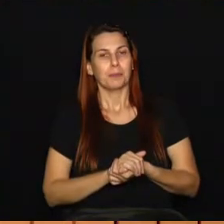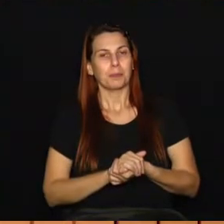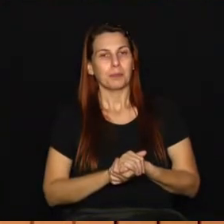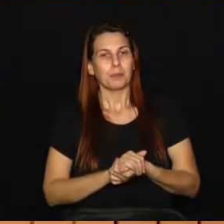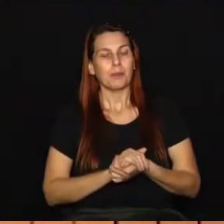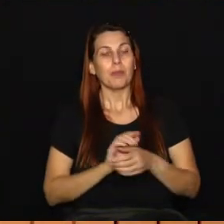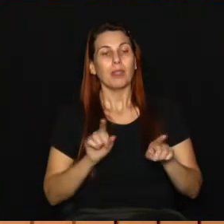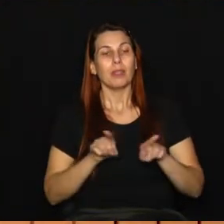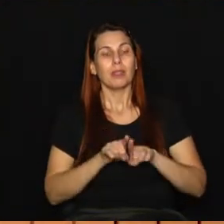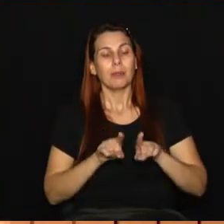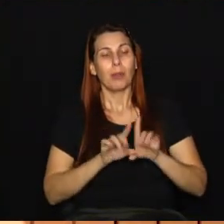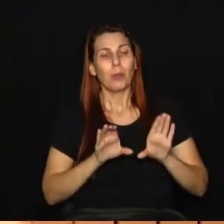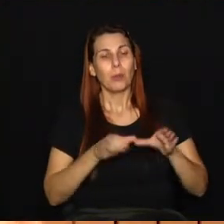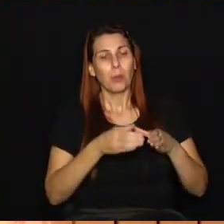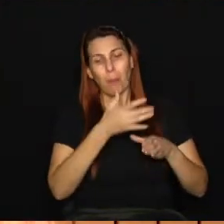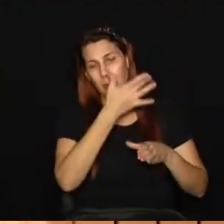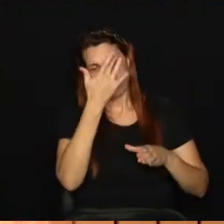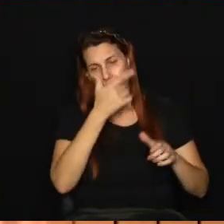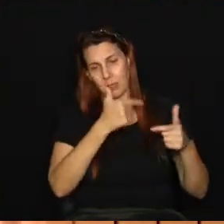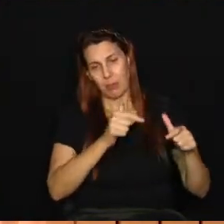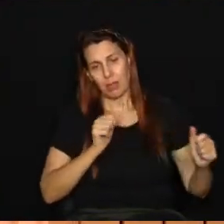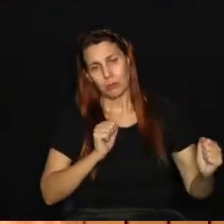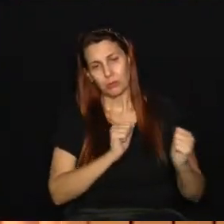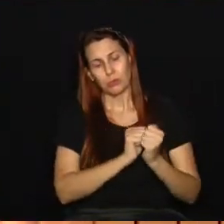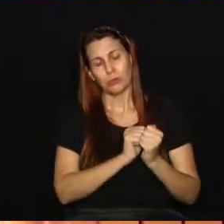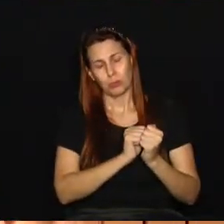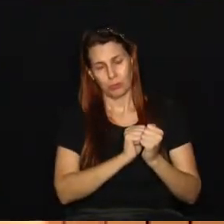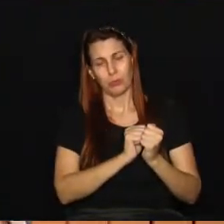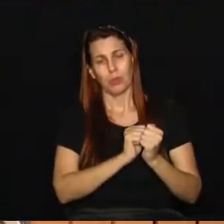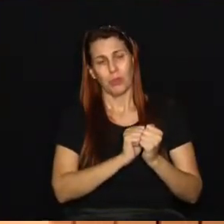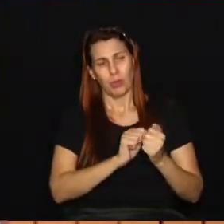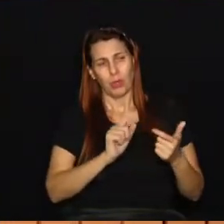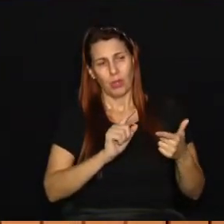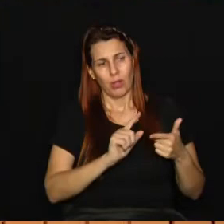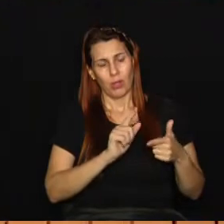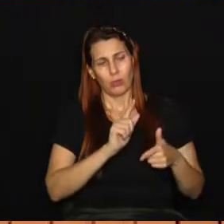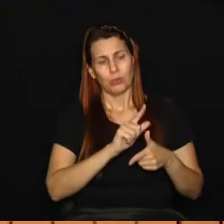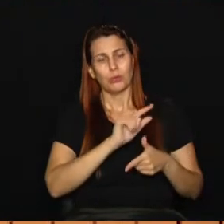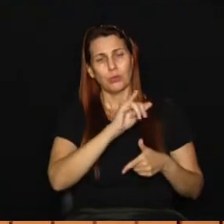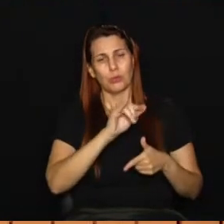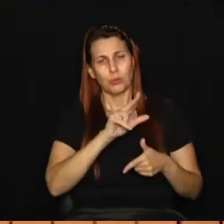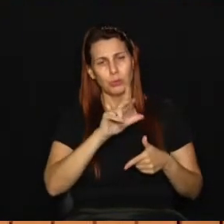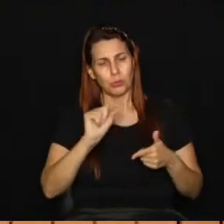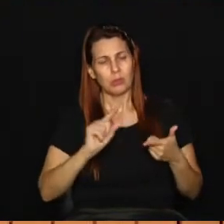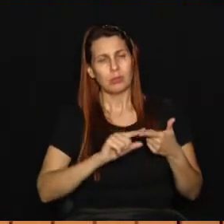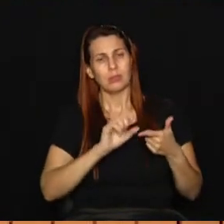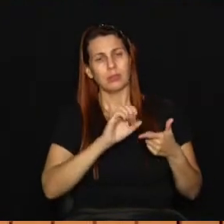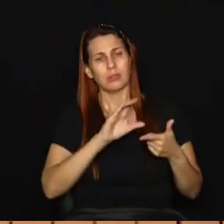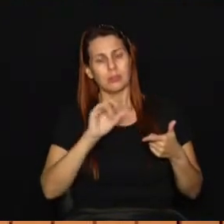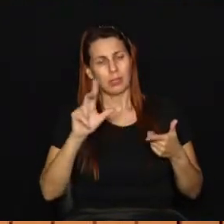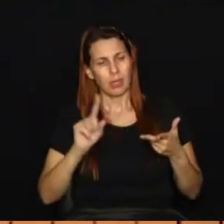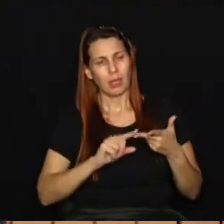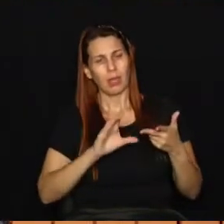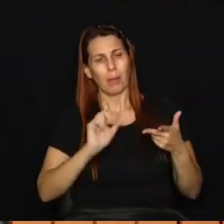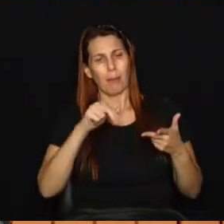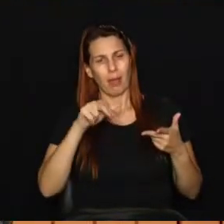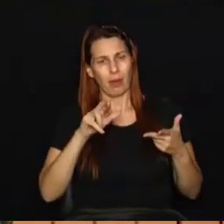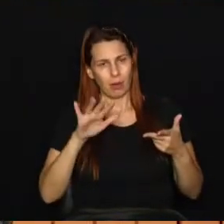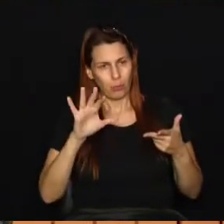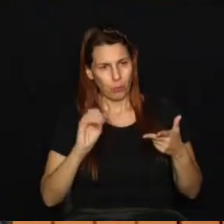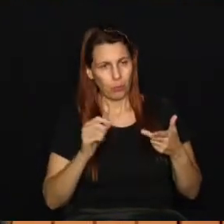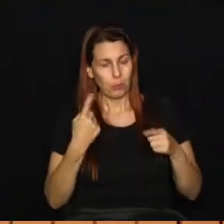meu pessoal do gabinete, a Célia, o Júnior e o Camargo, obrigado também, porque a gente tem que ter uma equipe